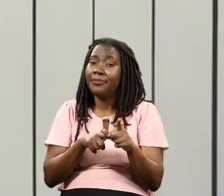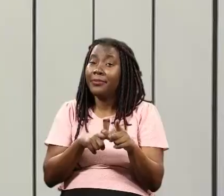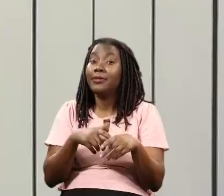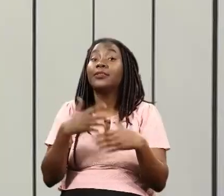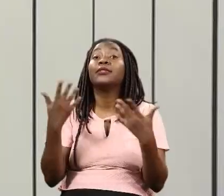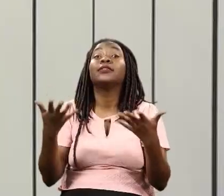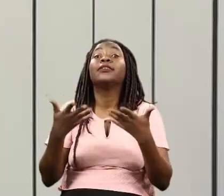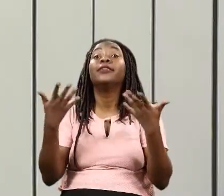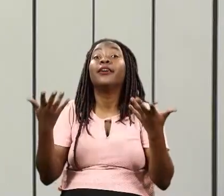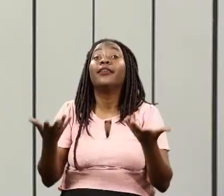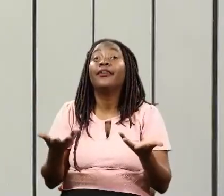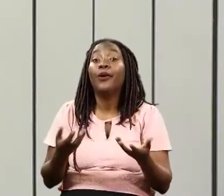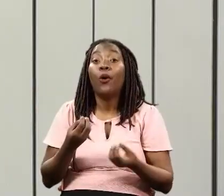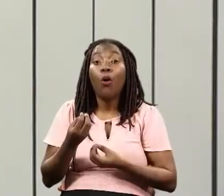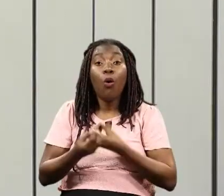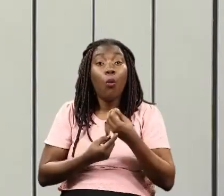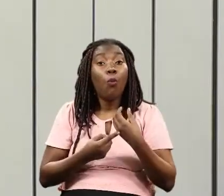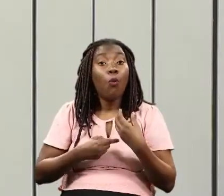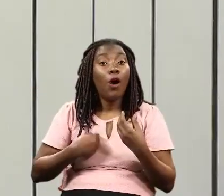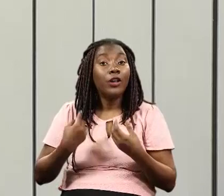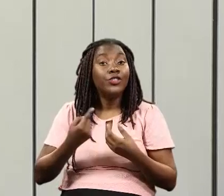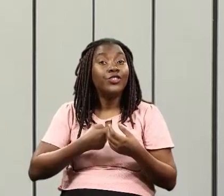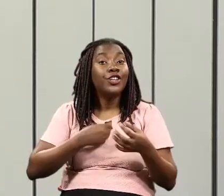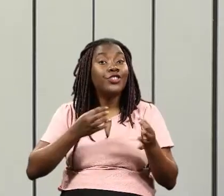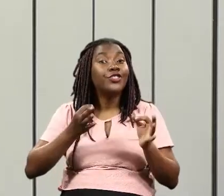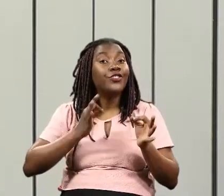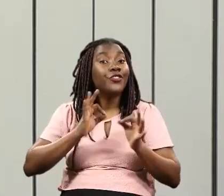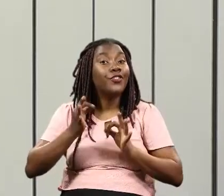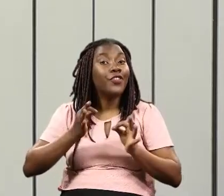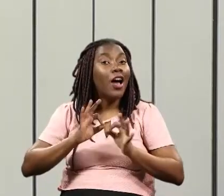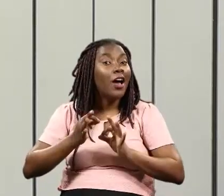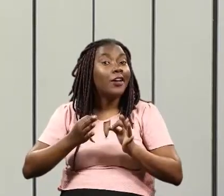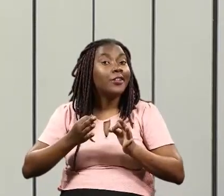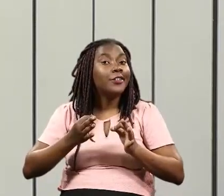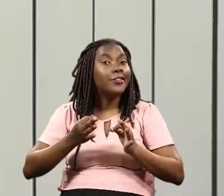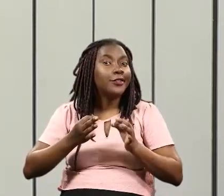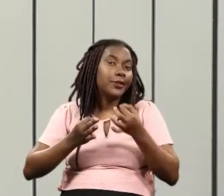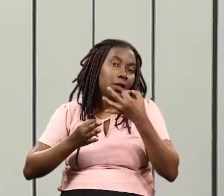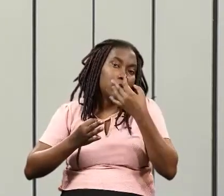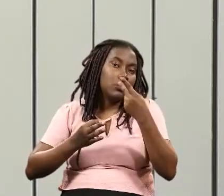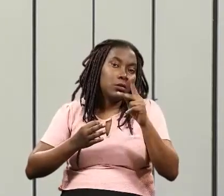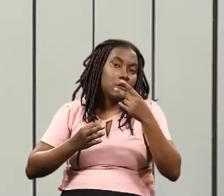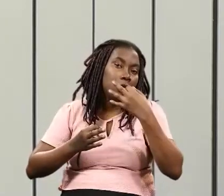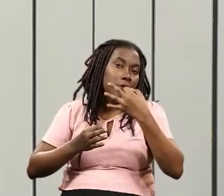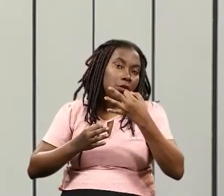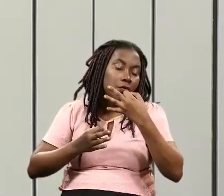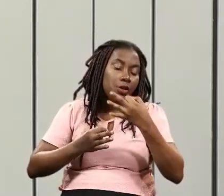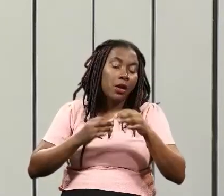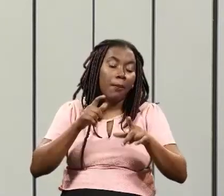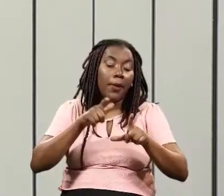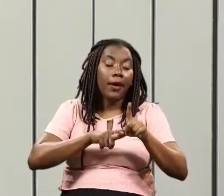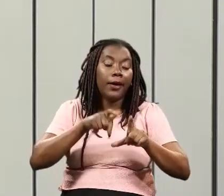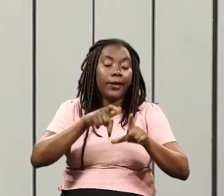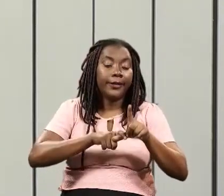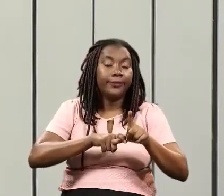aí, como que a gente faz para, no seu ponto de vista, para que essa dependência,